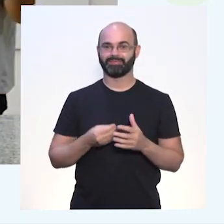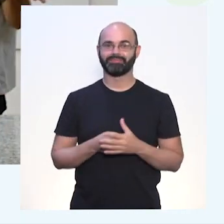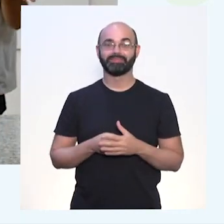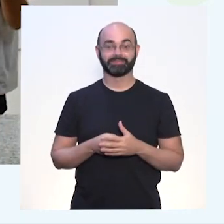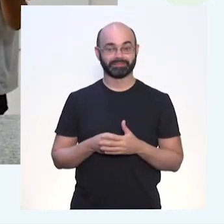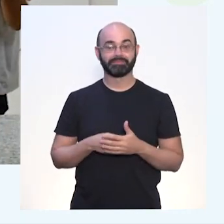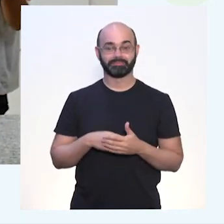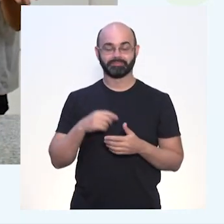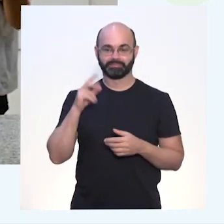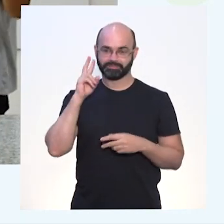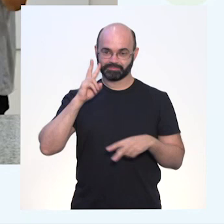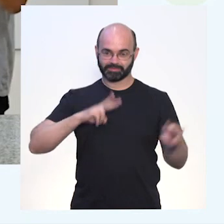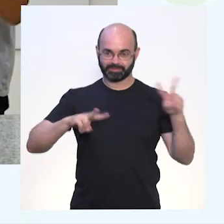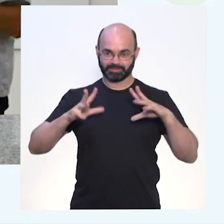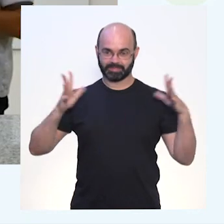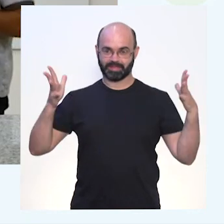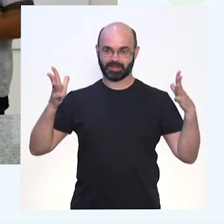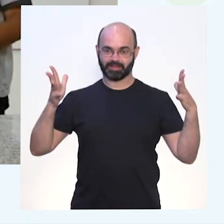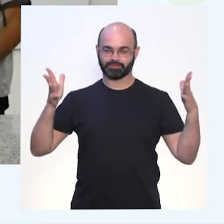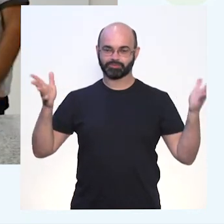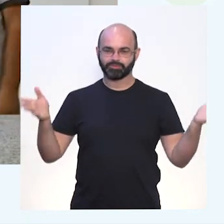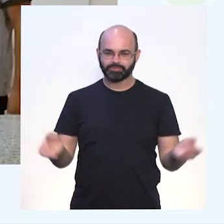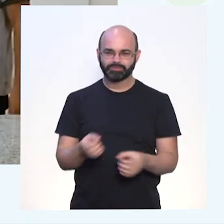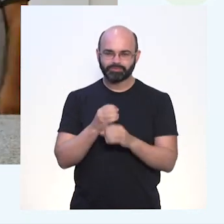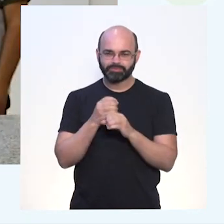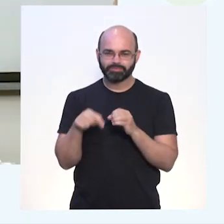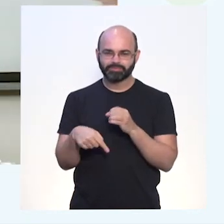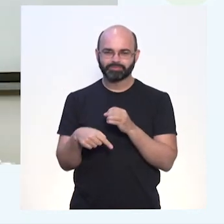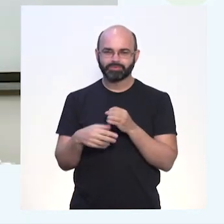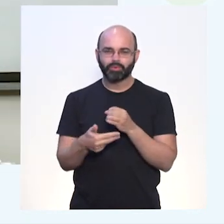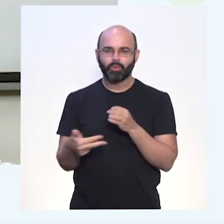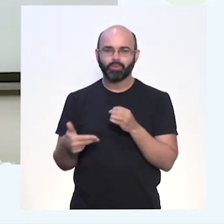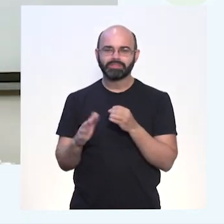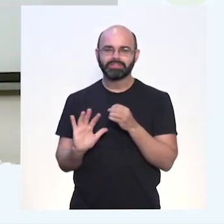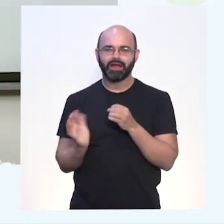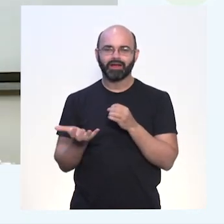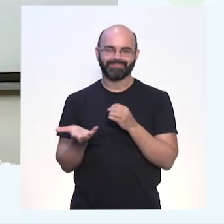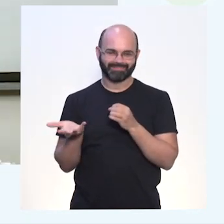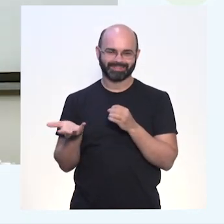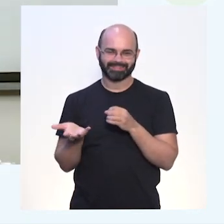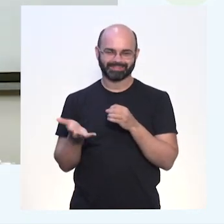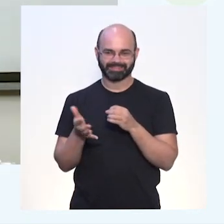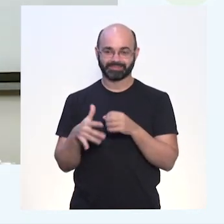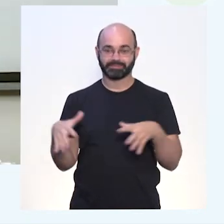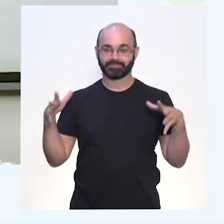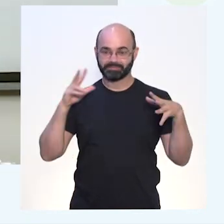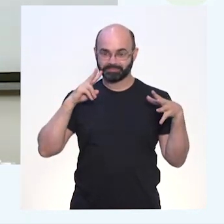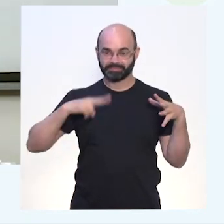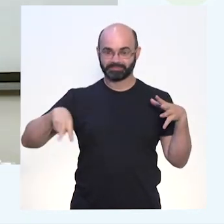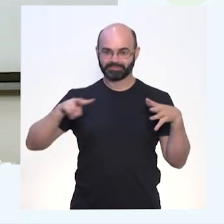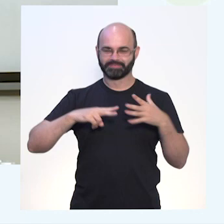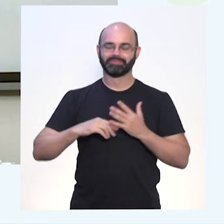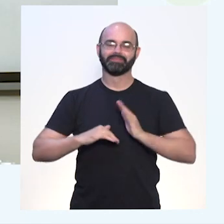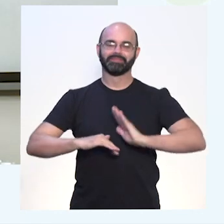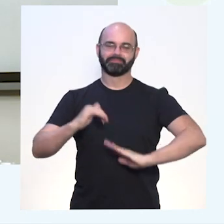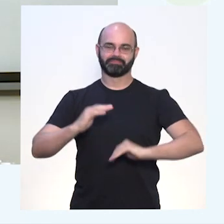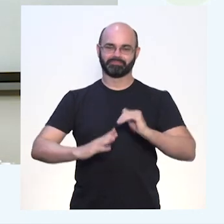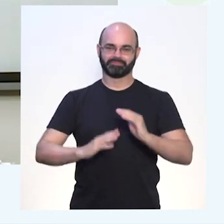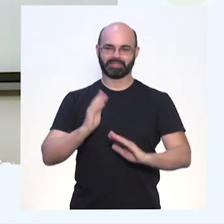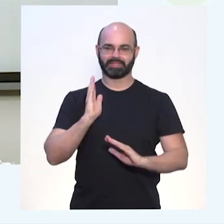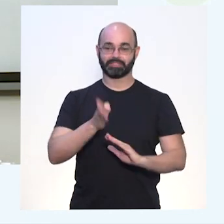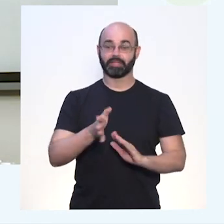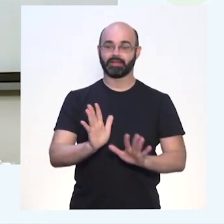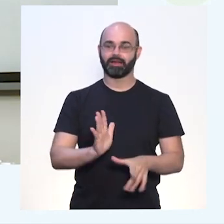vamos ter uma visão macro. Uma visão macro de algo micro. Legal. Fábio, antes de ir para a parte prática, que a gente vai analisar